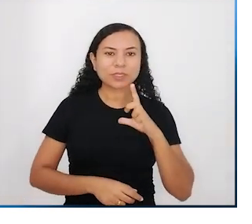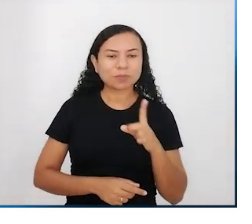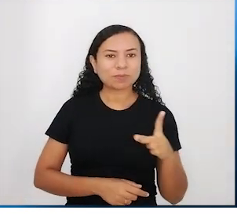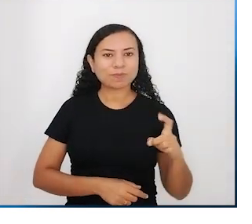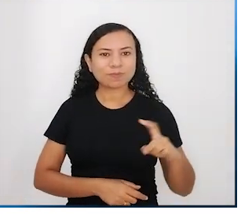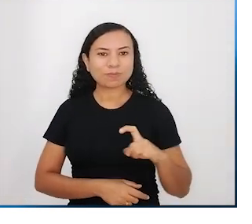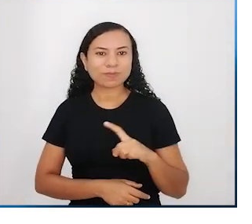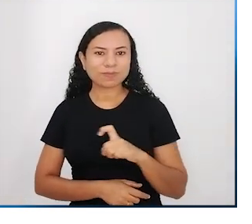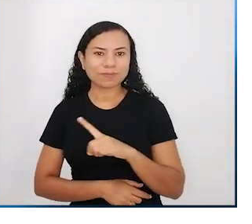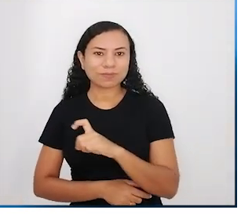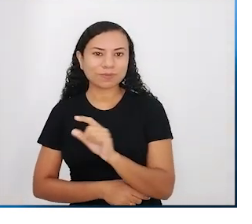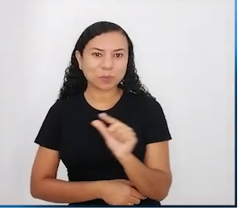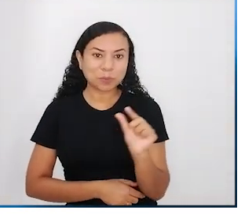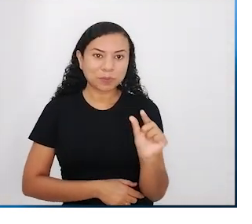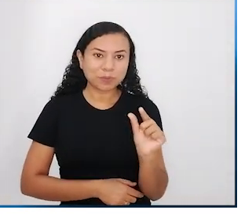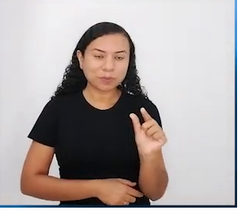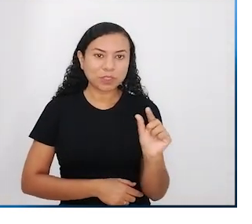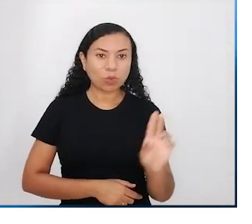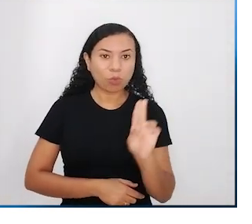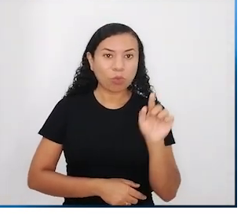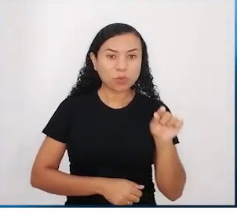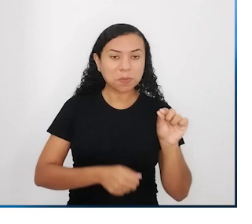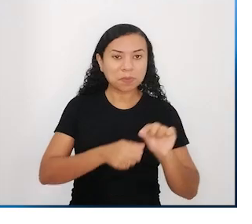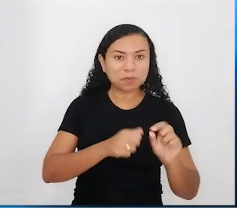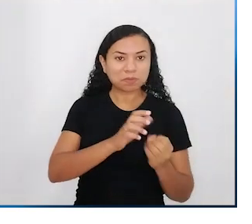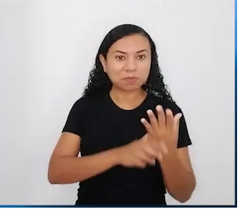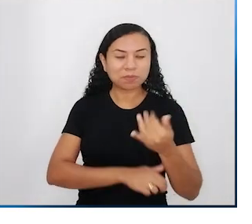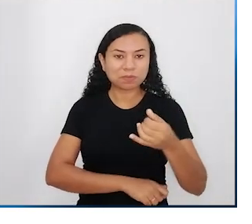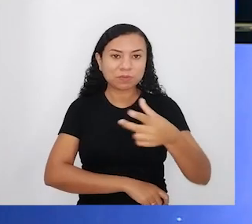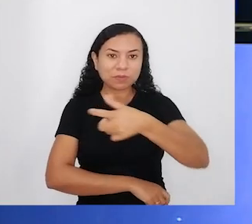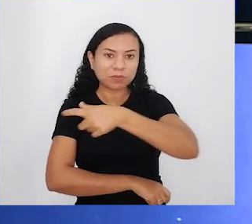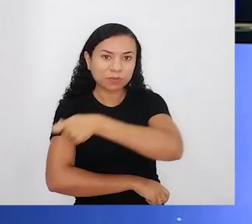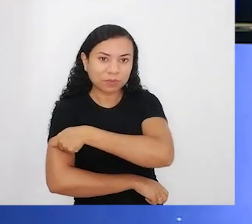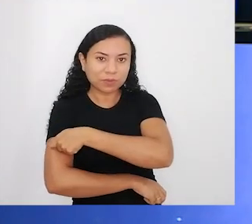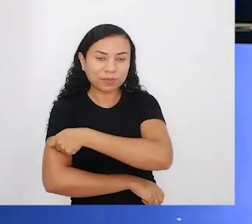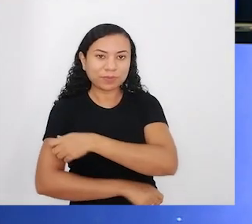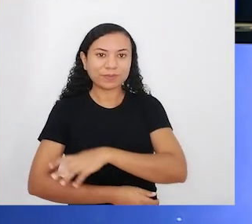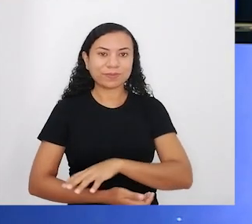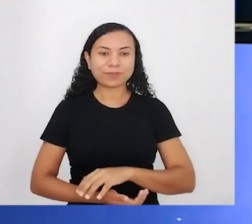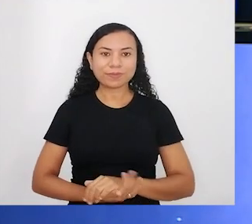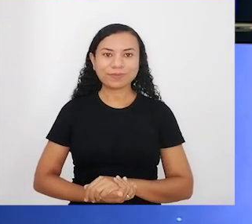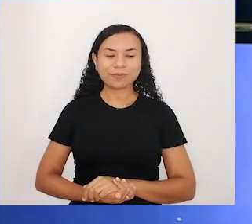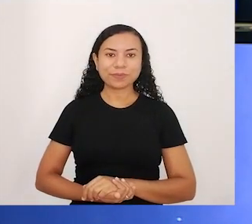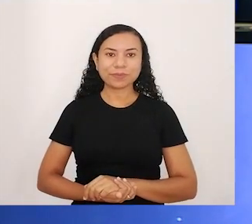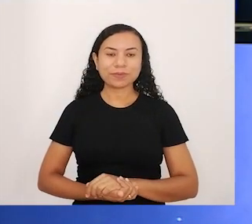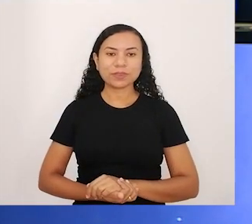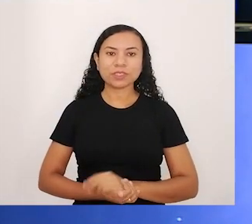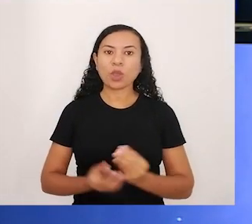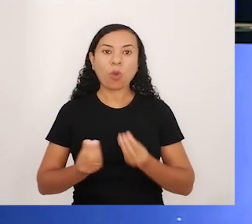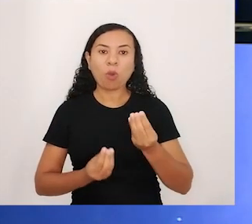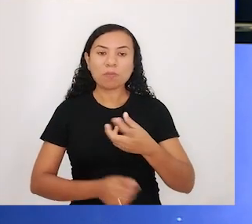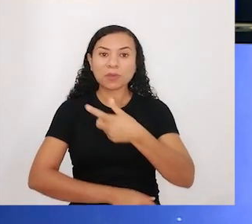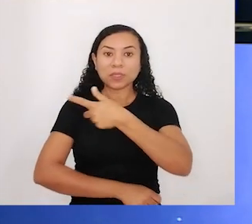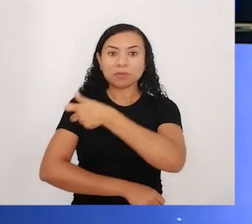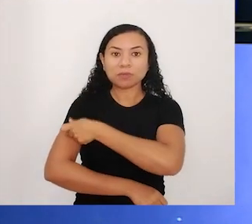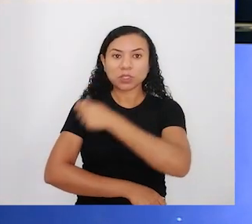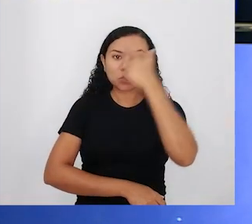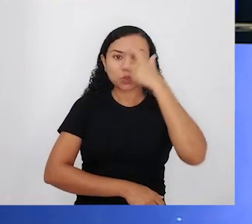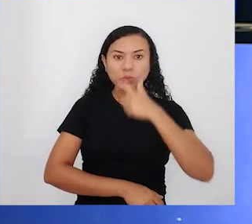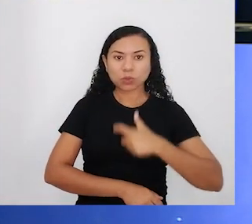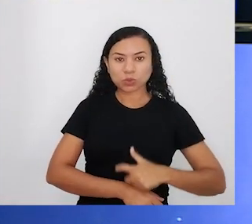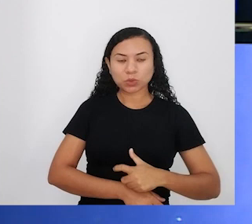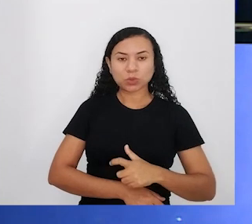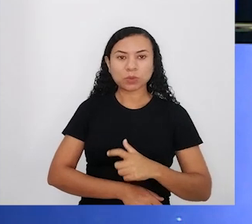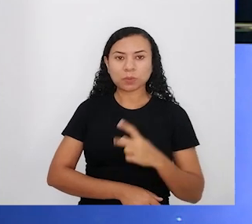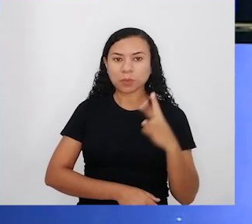a partir dessa produção da vacina, que ela é inoculada no nosso organismo. Isso faz com que o nosso organismo, todas as vacinas têm